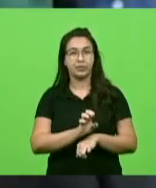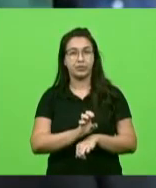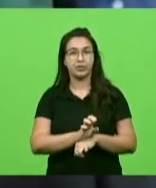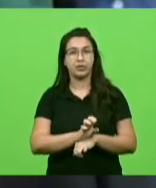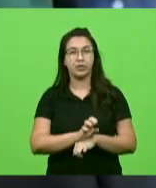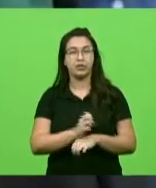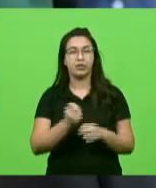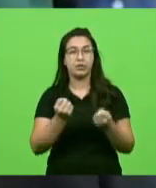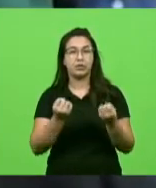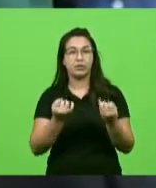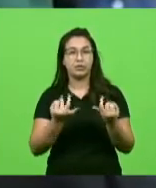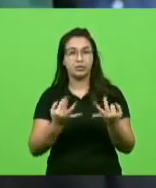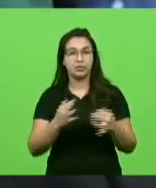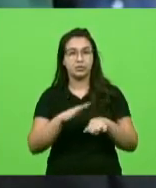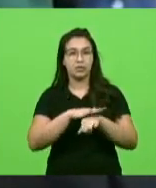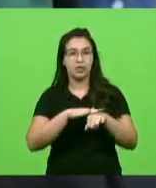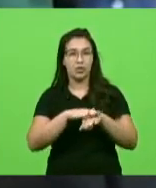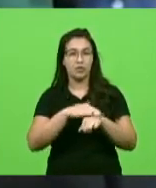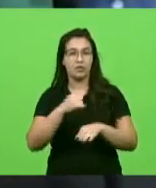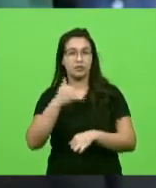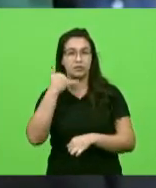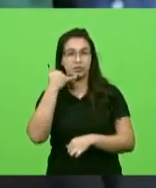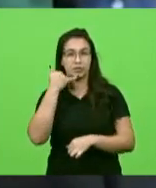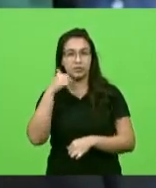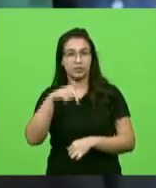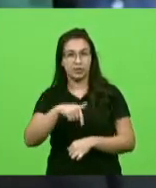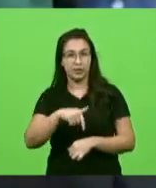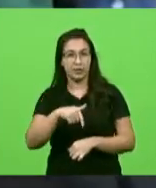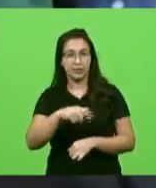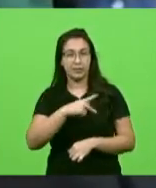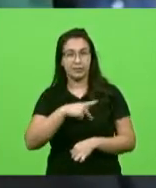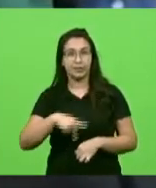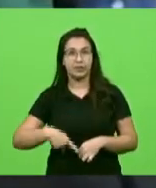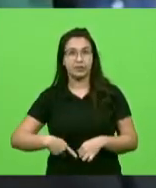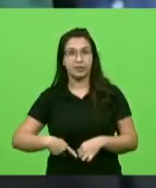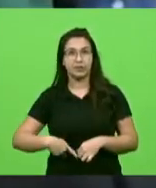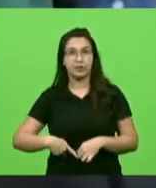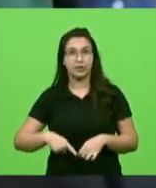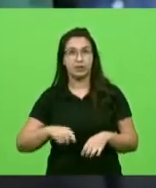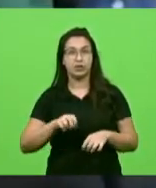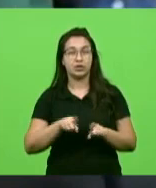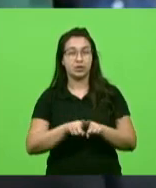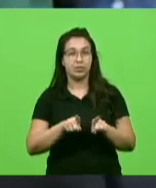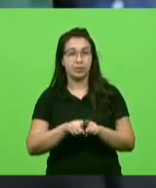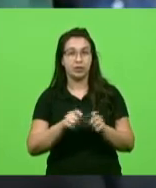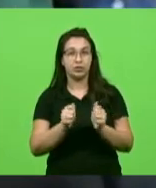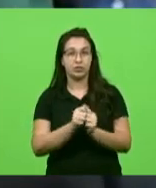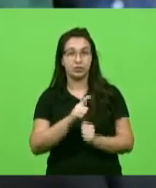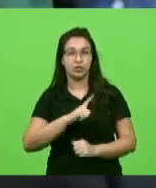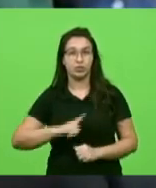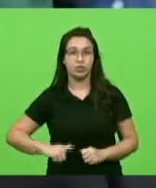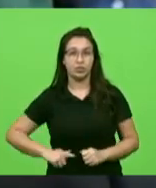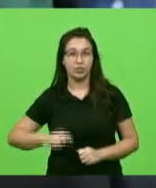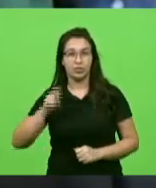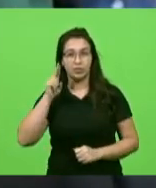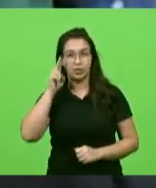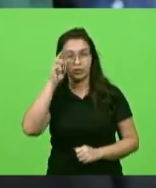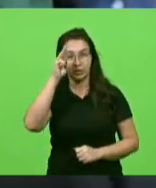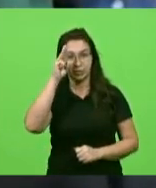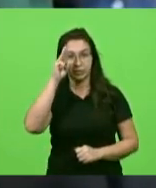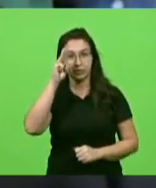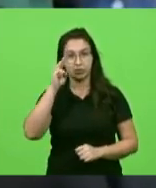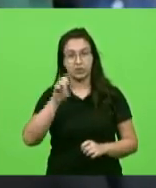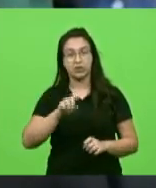conteúdo da conversa Califórnia Atlântida o presidente Santo com o que o governador do Estado José da Silva quanto